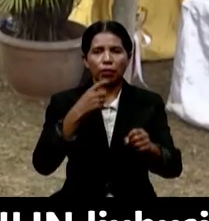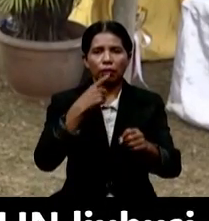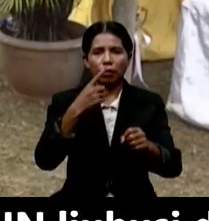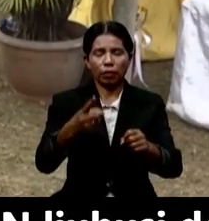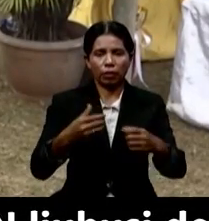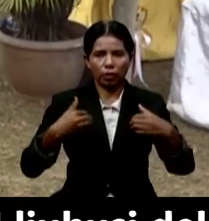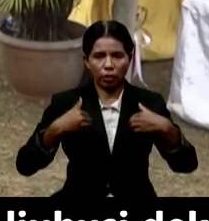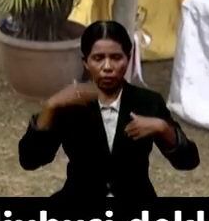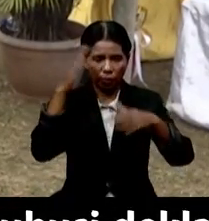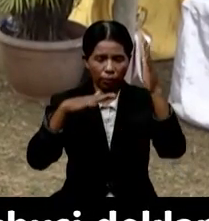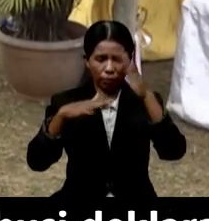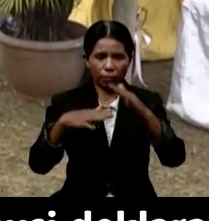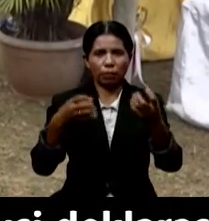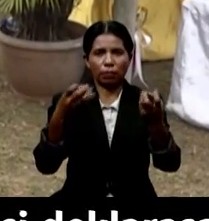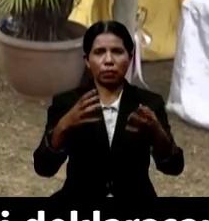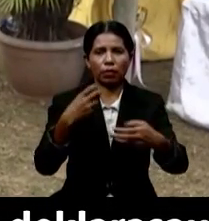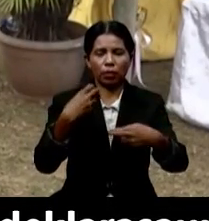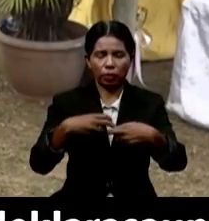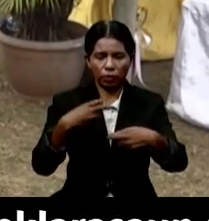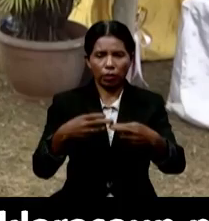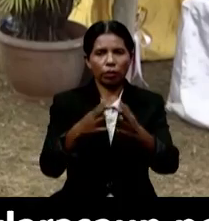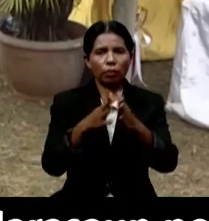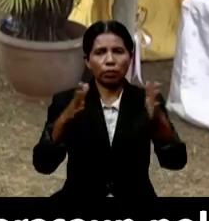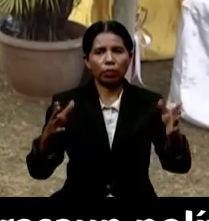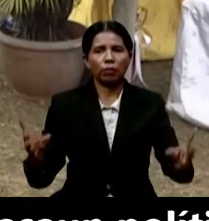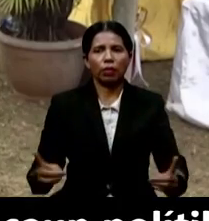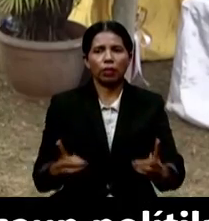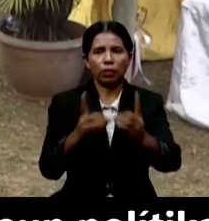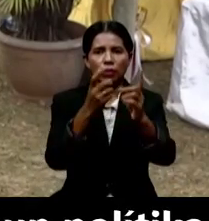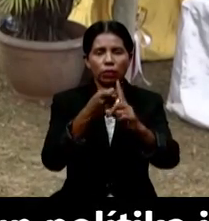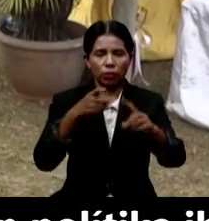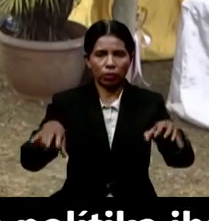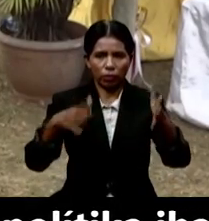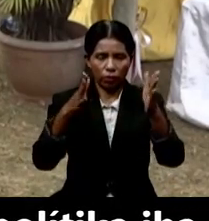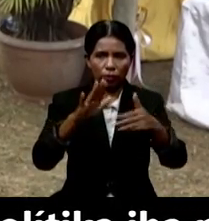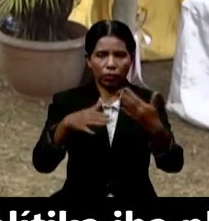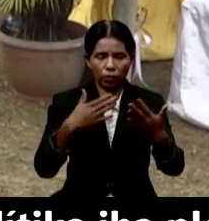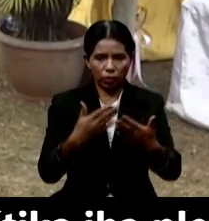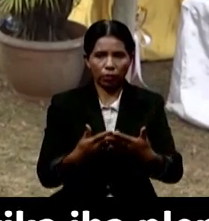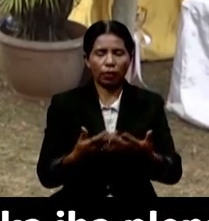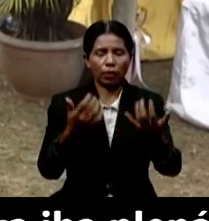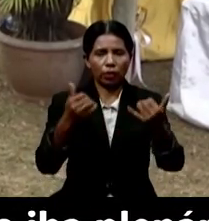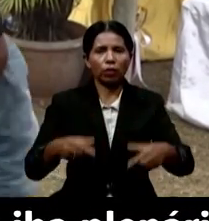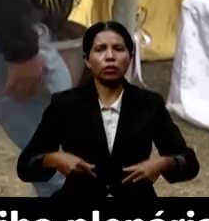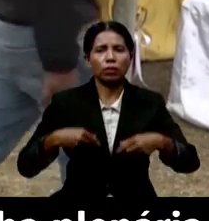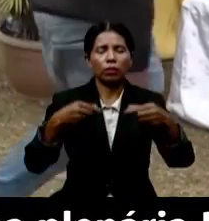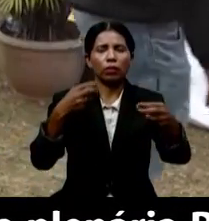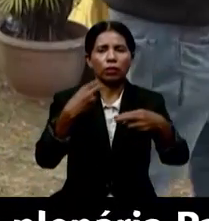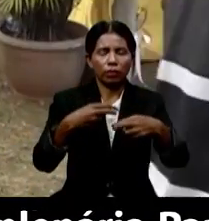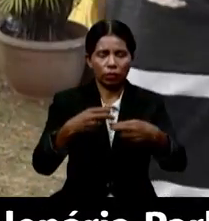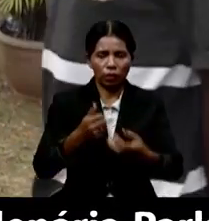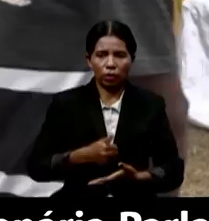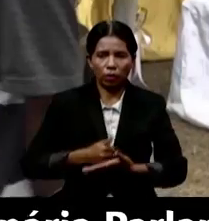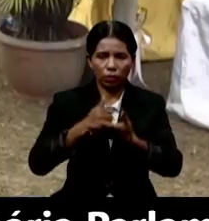ihala problema lobu kira, desafio lobu kira, nebe ma ke enfrenta hosi funcionário sira, e danemos fo impacto ba